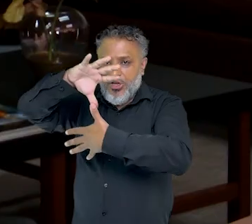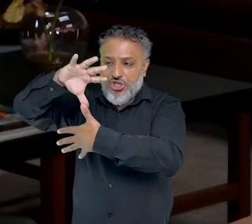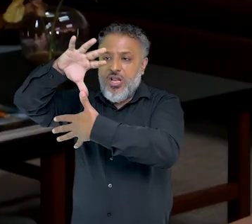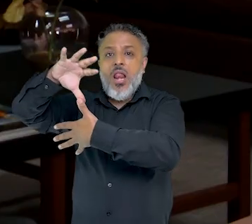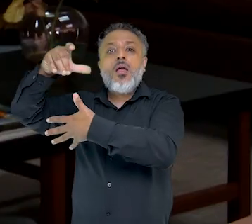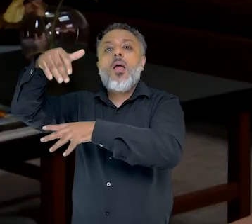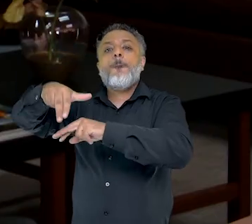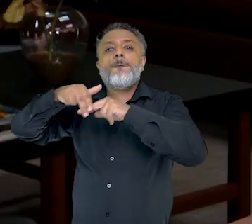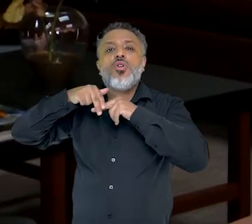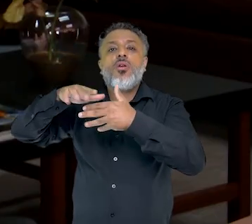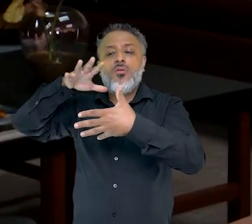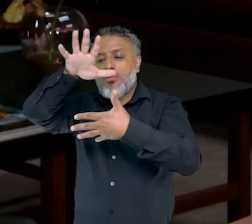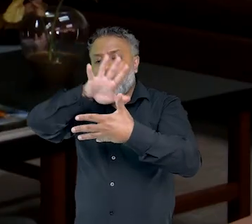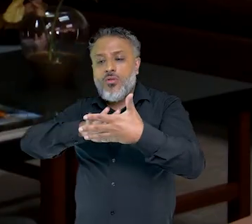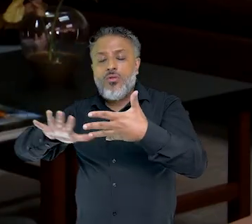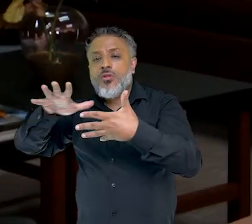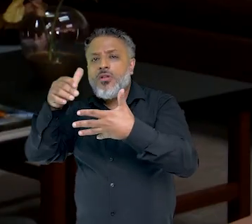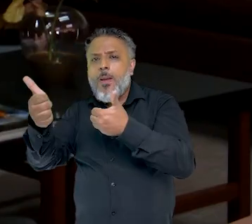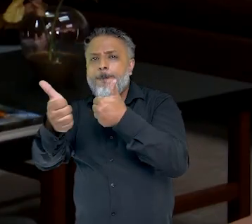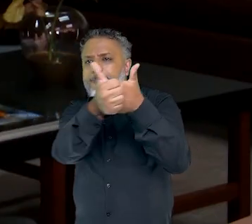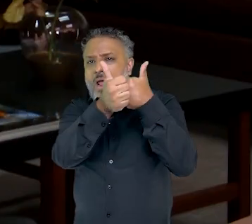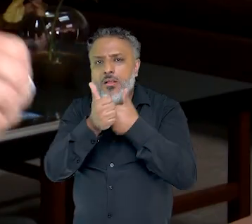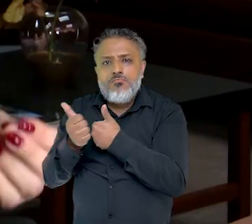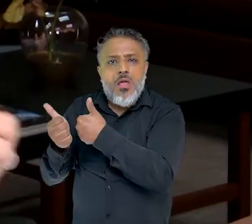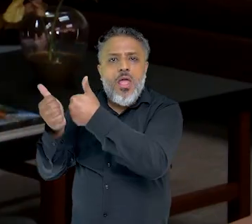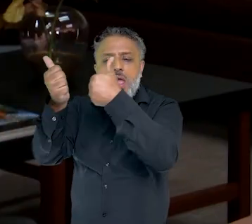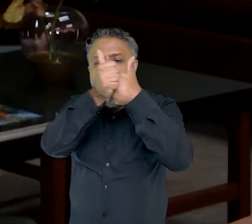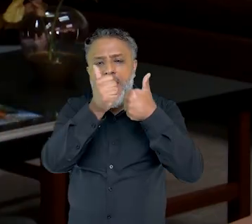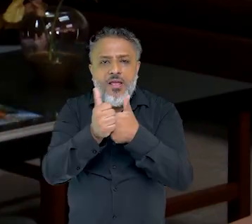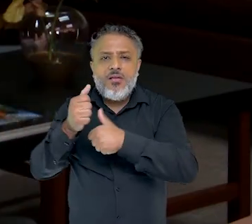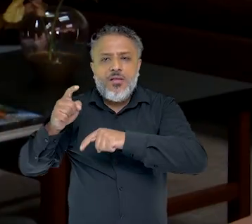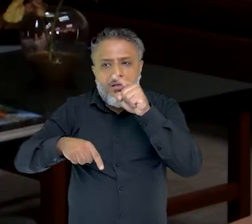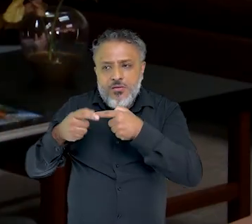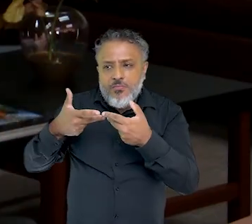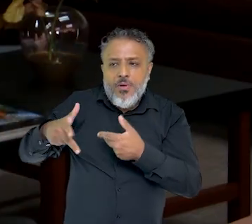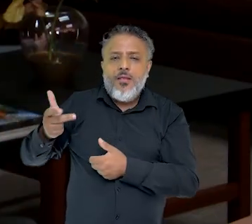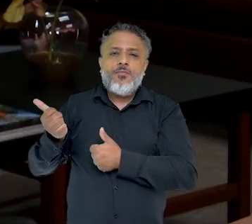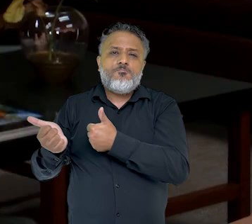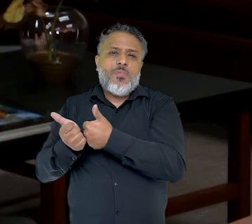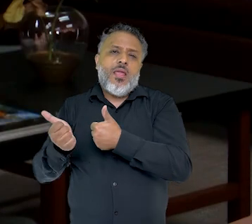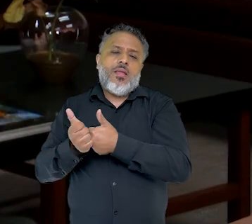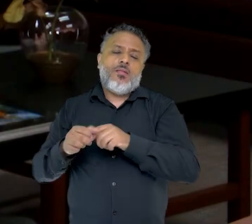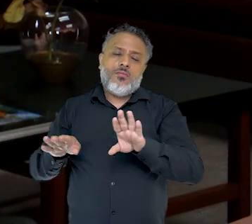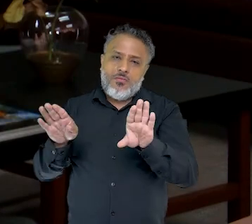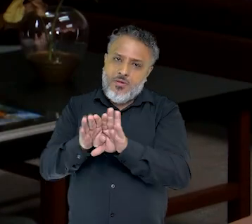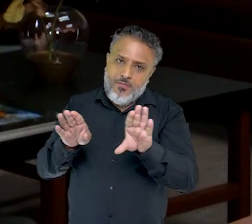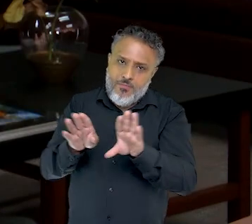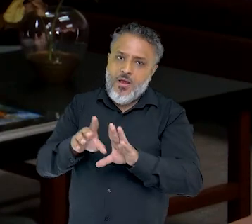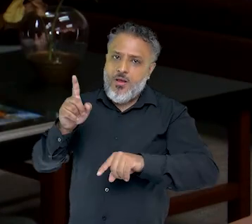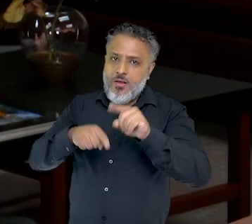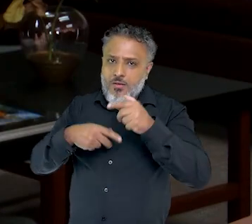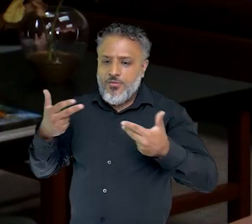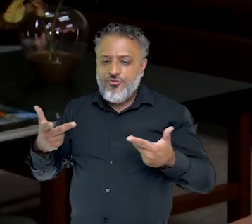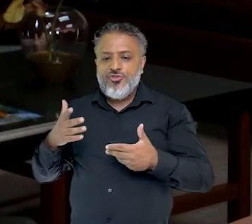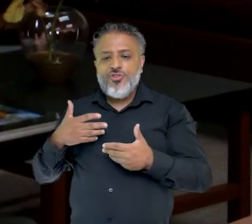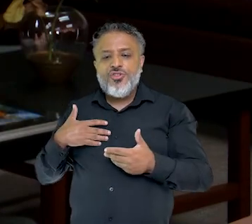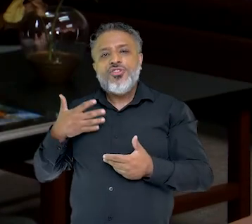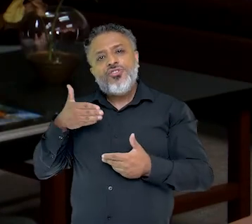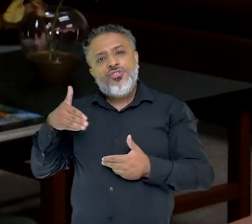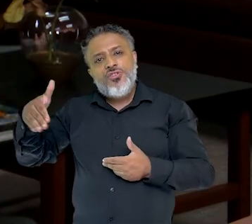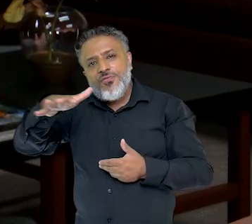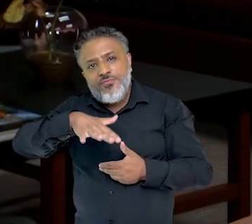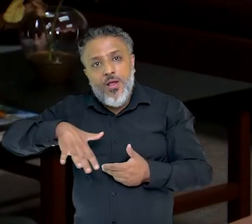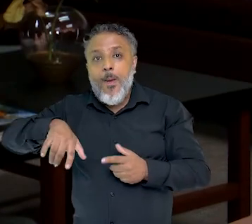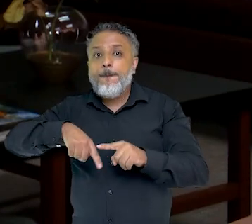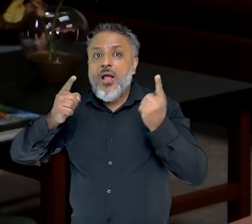das fronteiras brasileiras, por conta da proximidade, então tanto questões laborais, né, quanto questões de refúgio muitas vezes. Mas